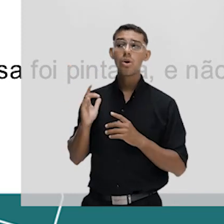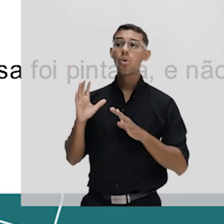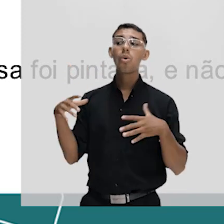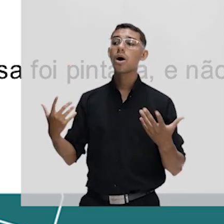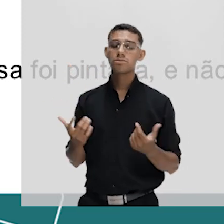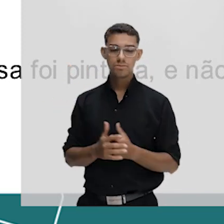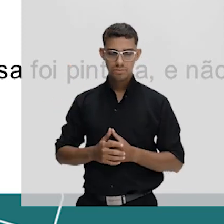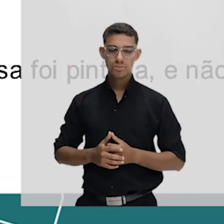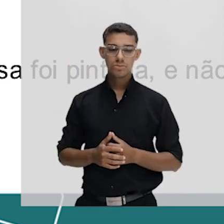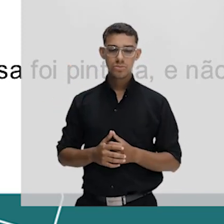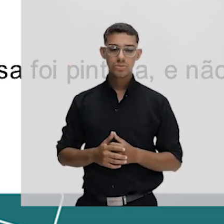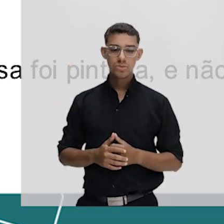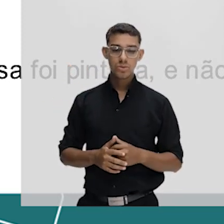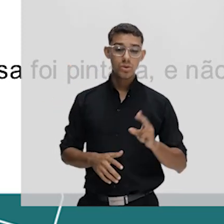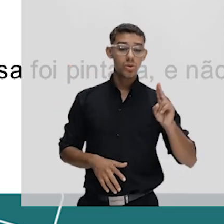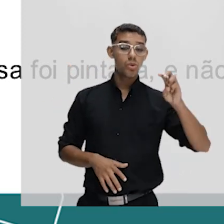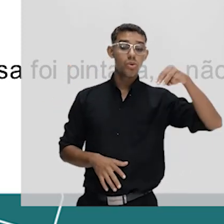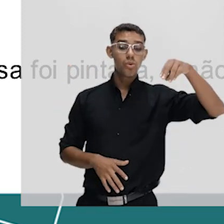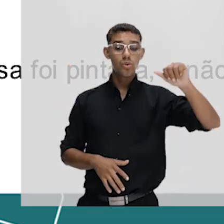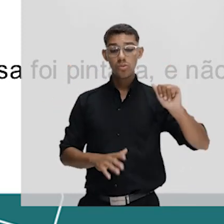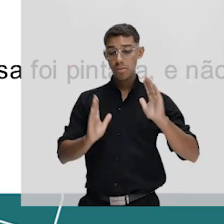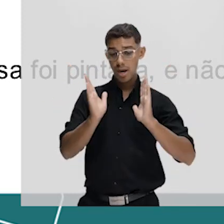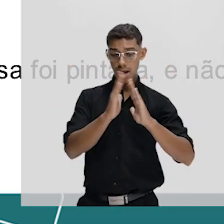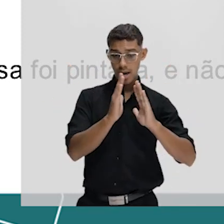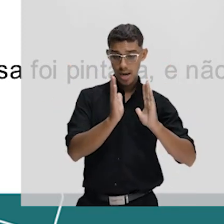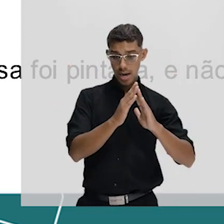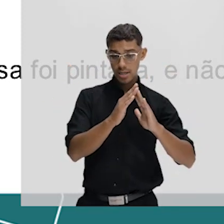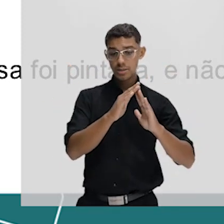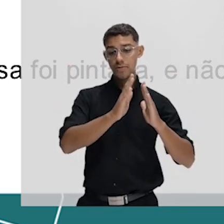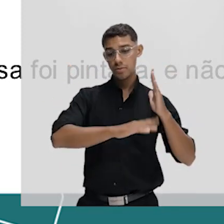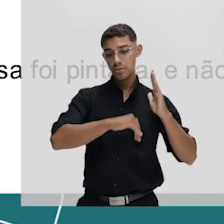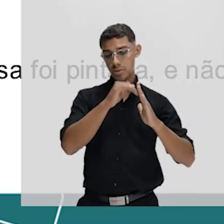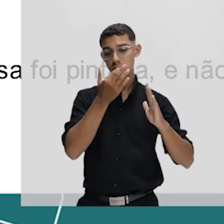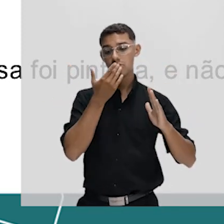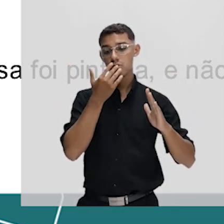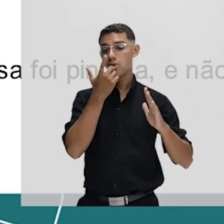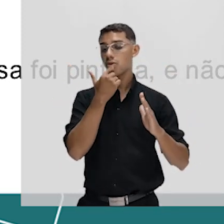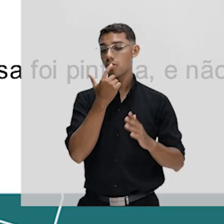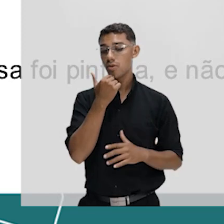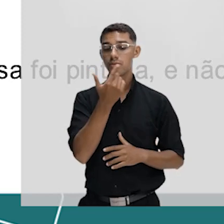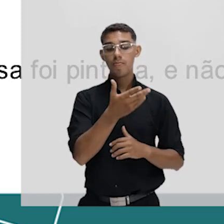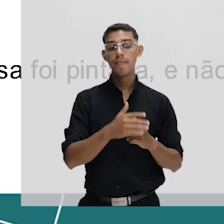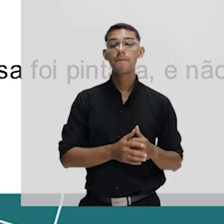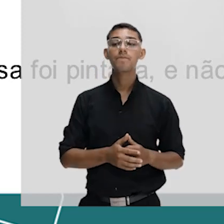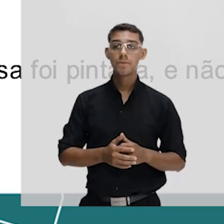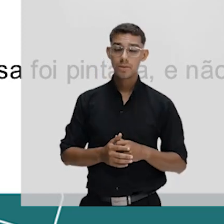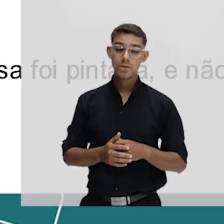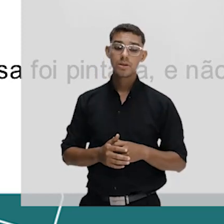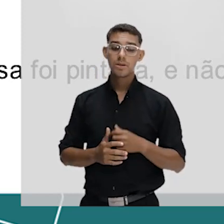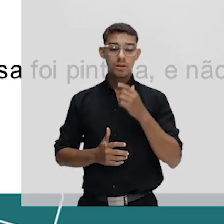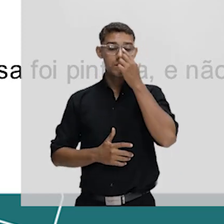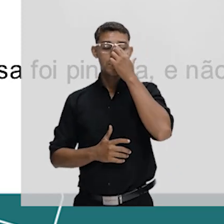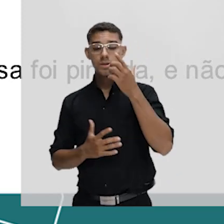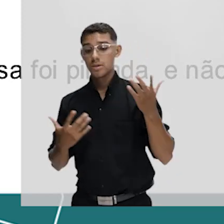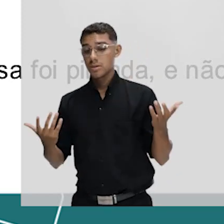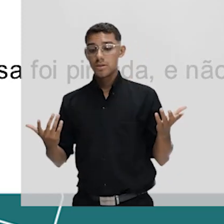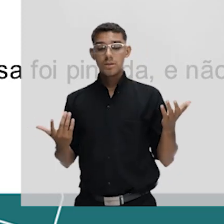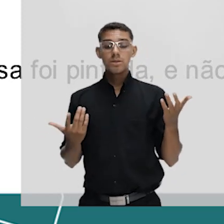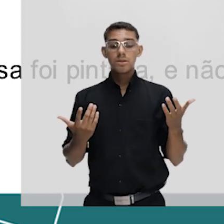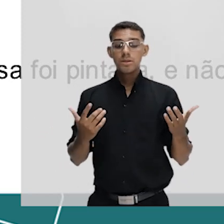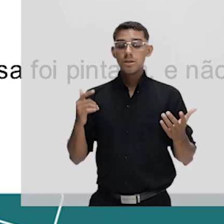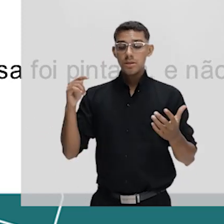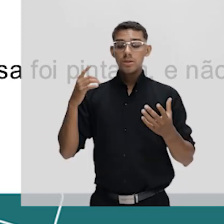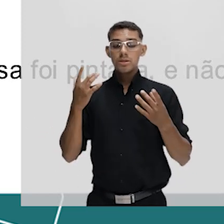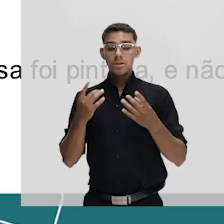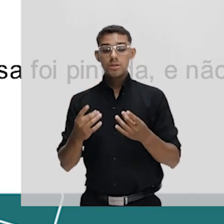Uma casa foi pintada na cor vermelha, né? A mesma coisa, né? Uma casa foi pintada, mas não de uma cor específica, e sim de